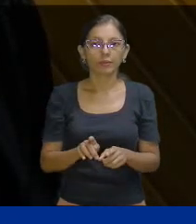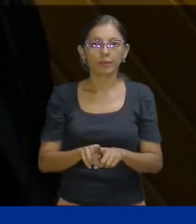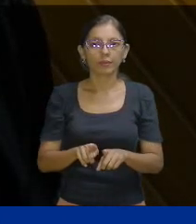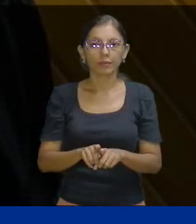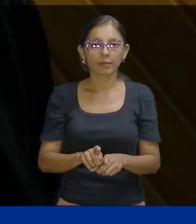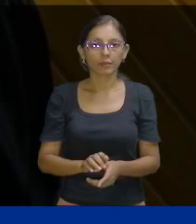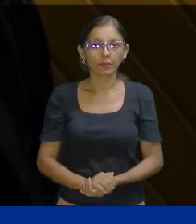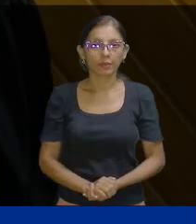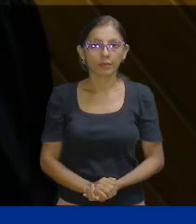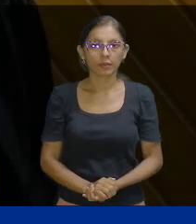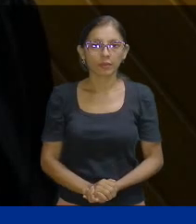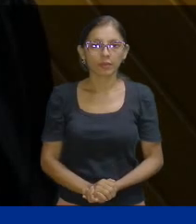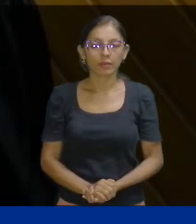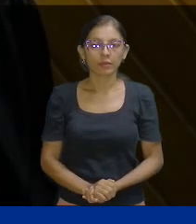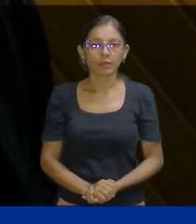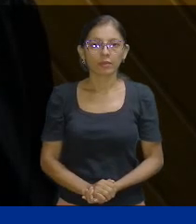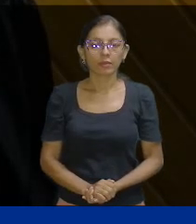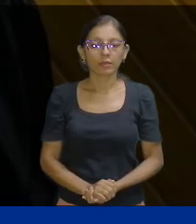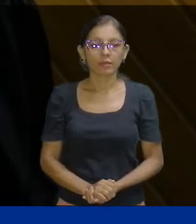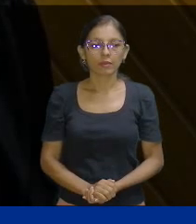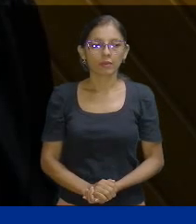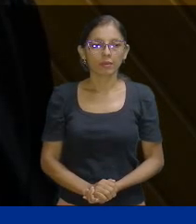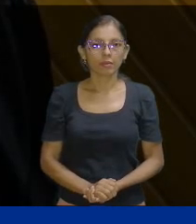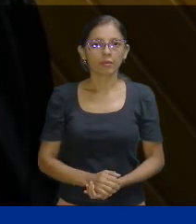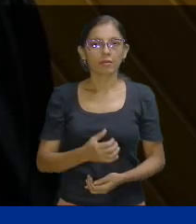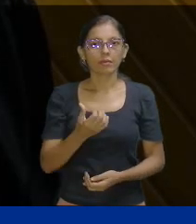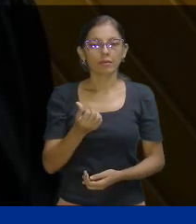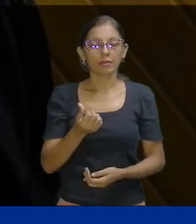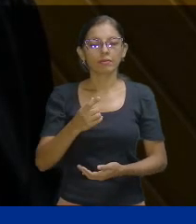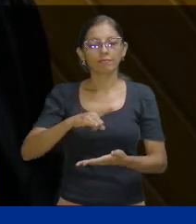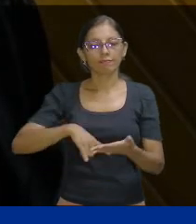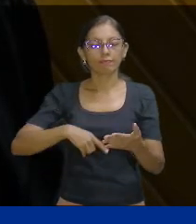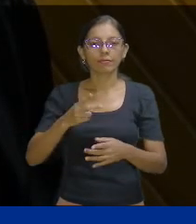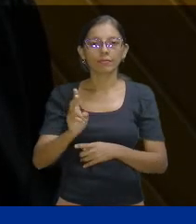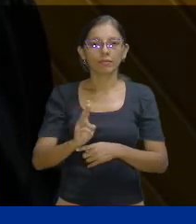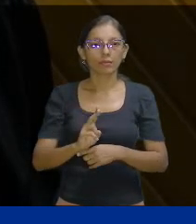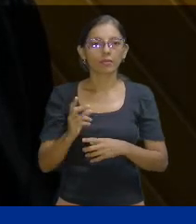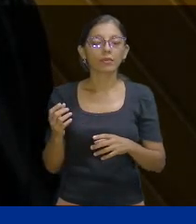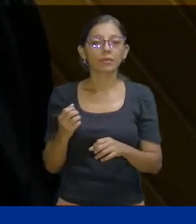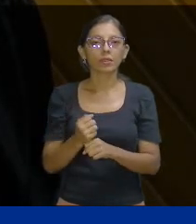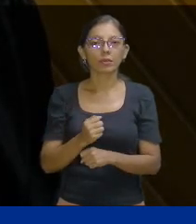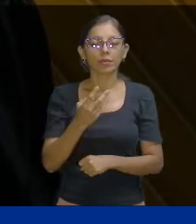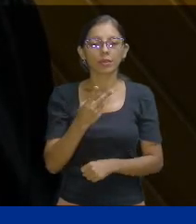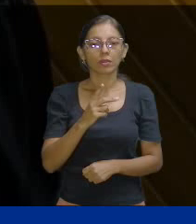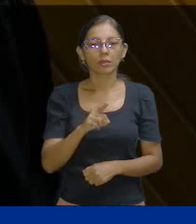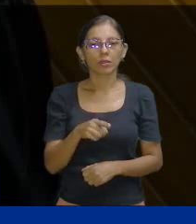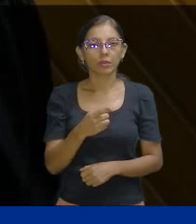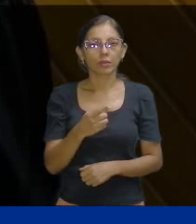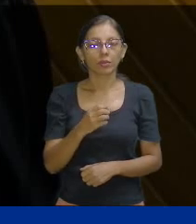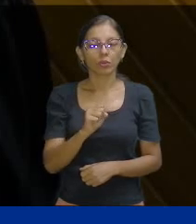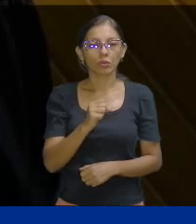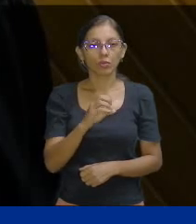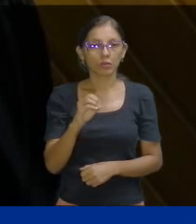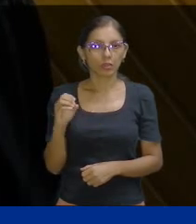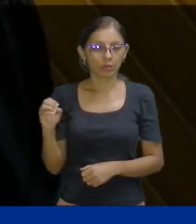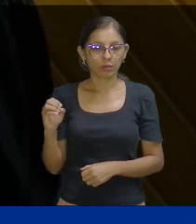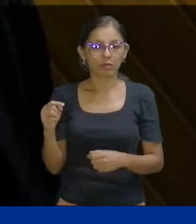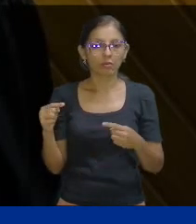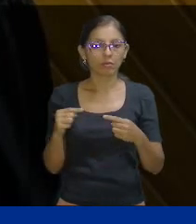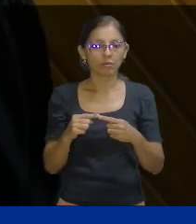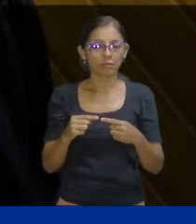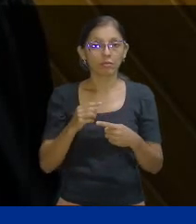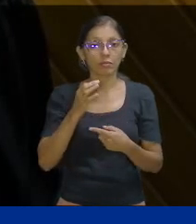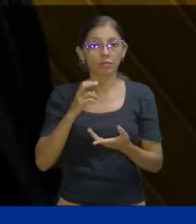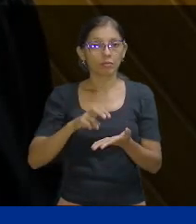Nacional. A sexta nota fiscal, no valor de R$ 2.880, refere-se ao fornecimento de café